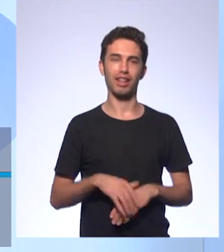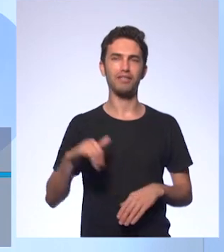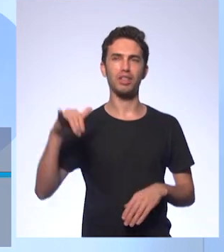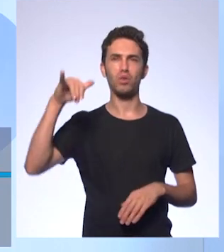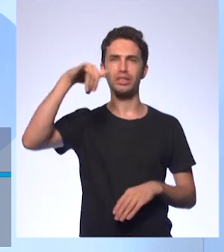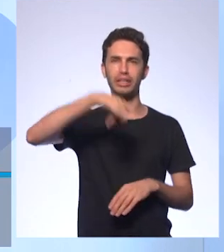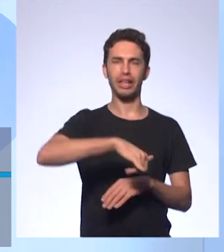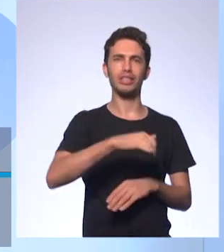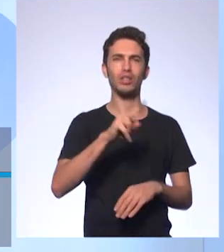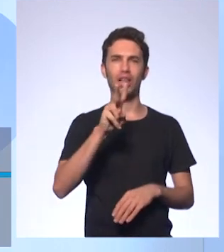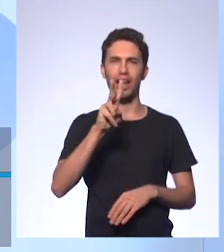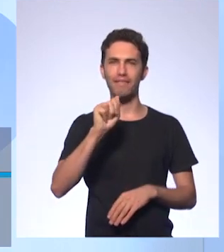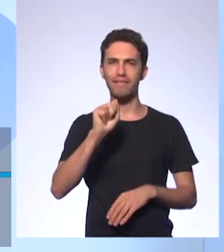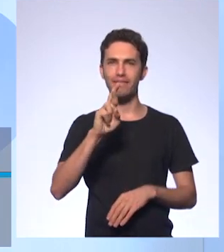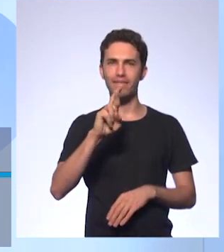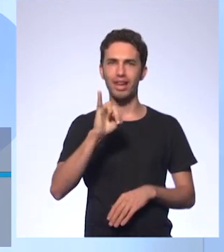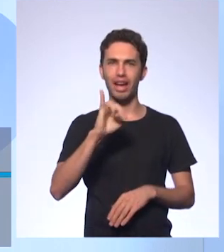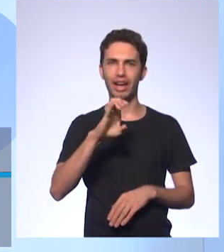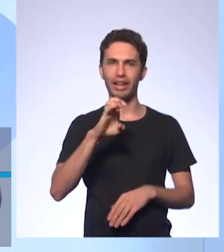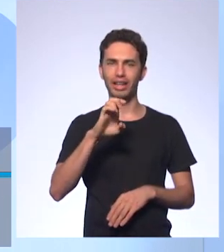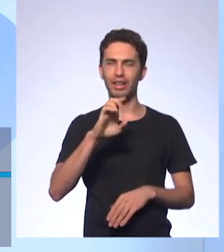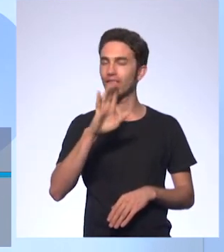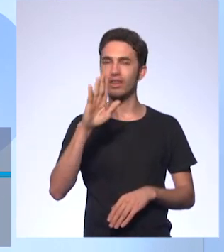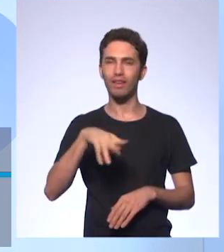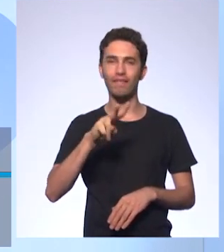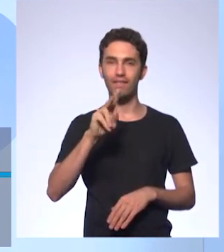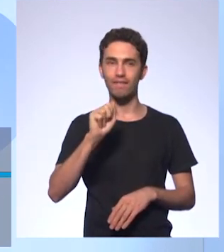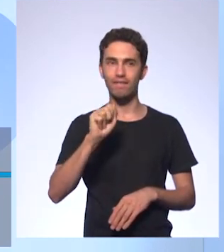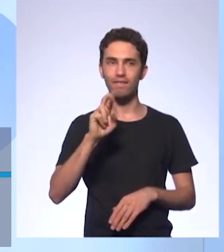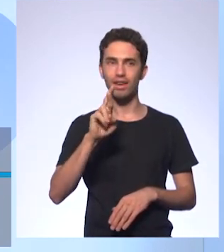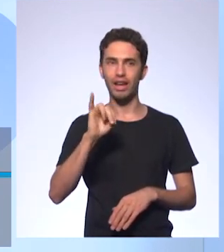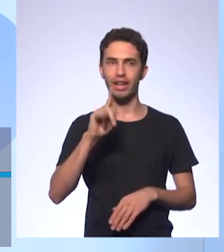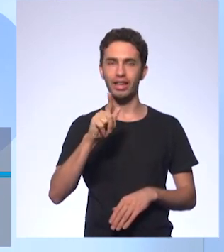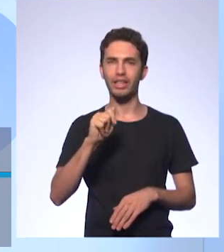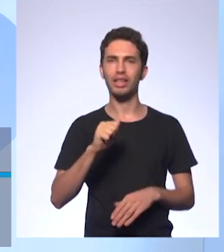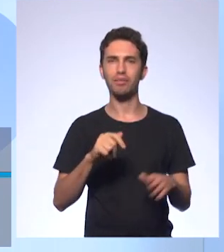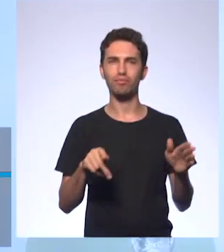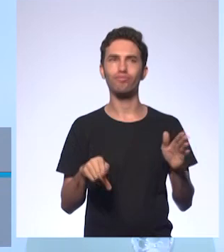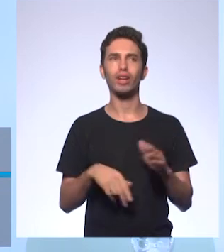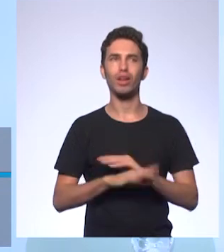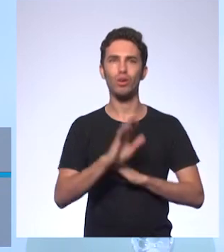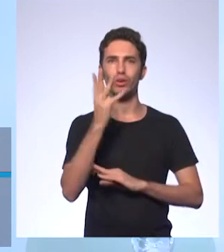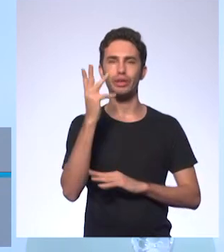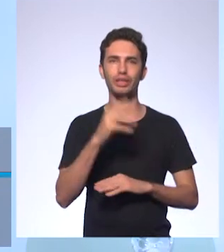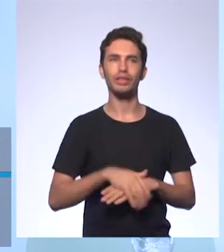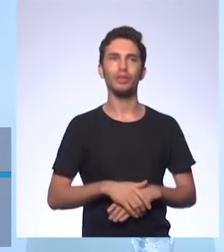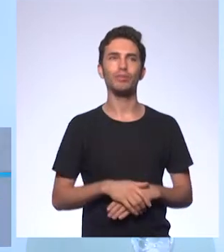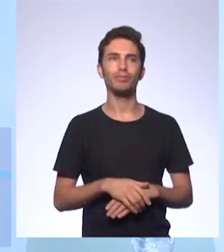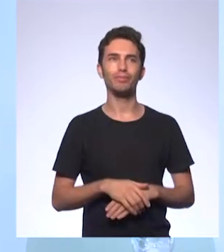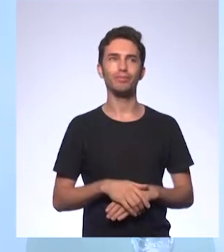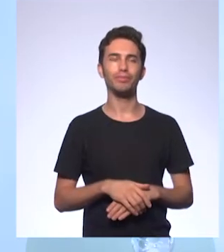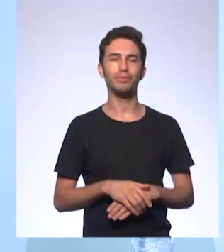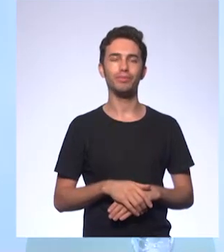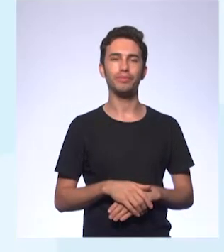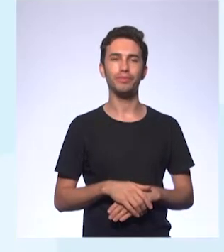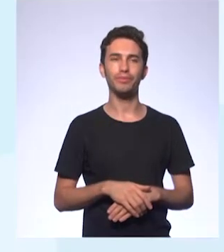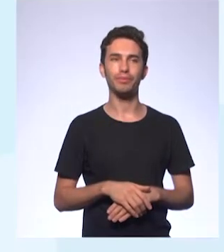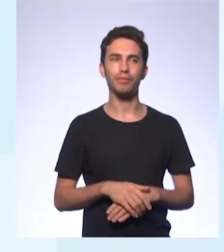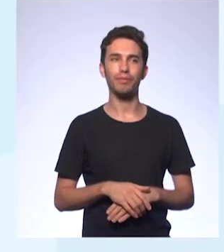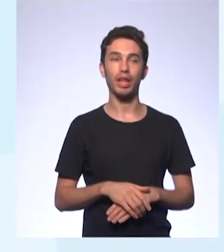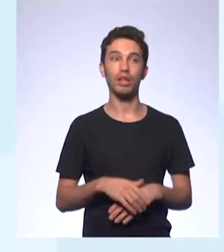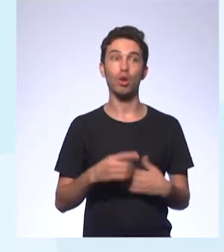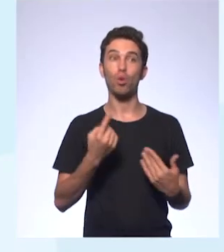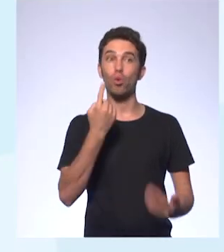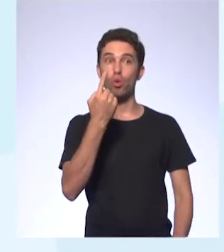sei se é esse, acho que teve mesmo esse desastre, mas depois nós tivemos vários, né? Infelizmente. Então vamos lá, mais uma aí. Uma das notícias